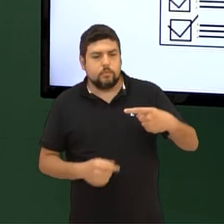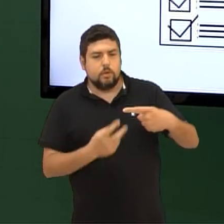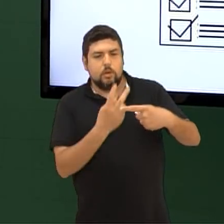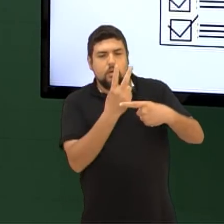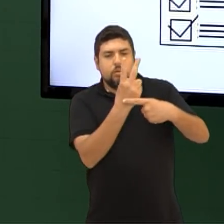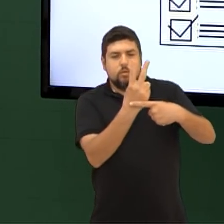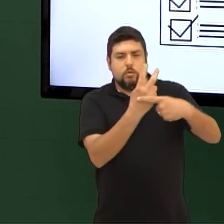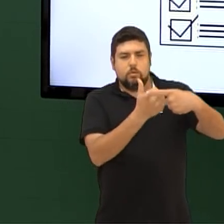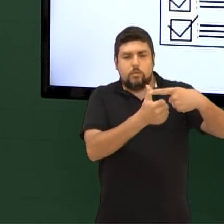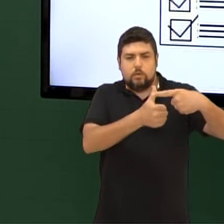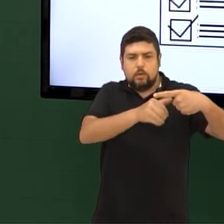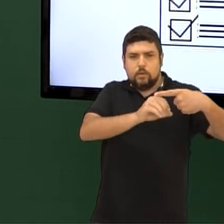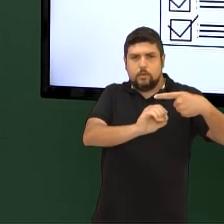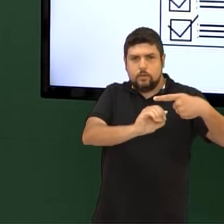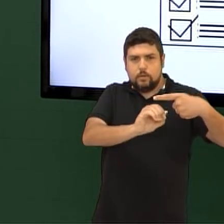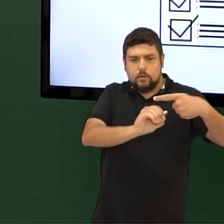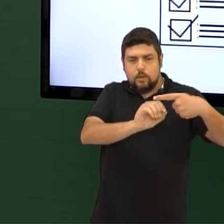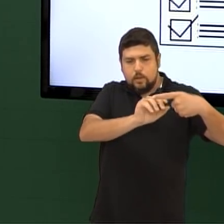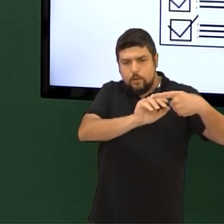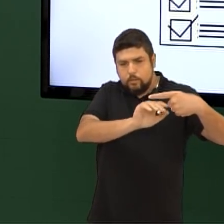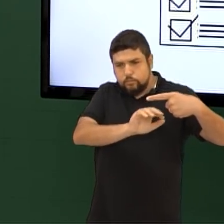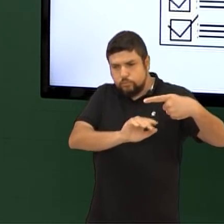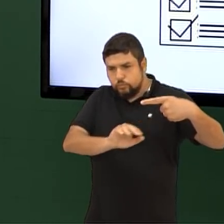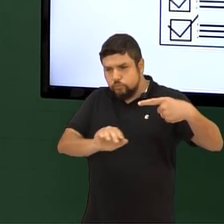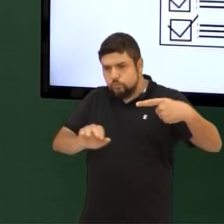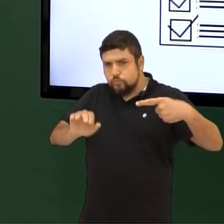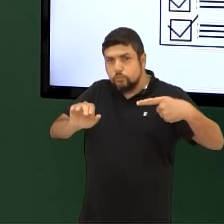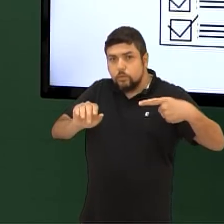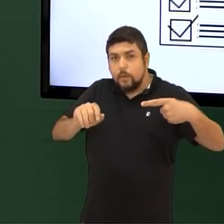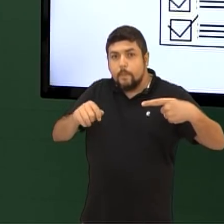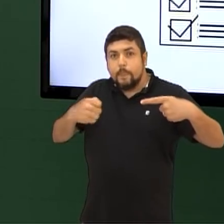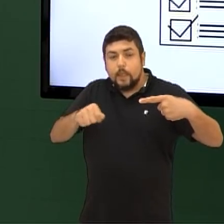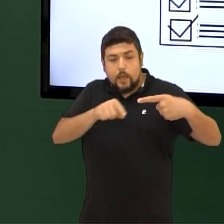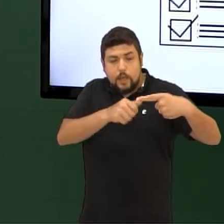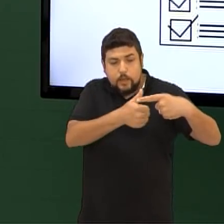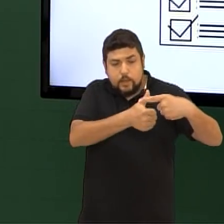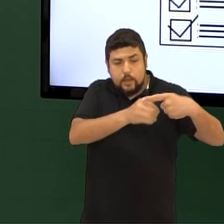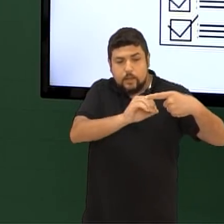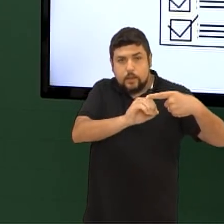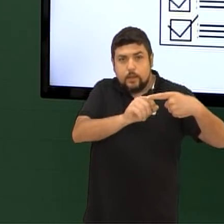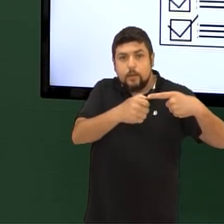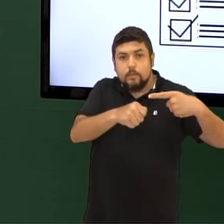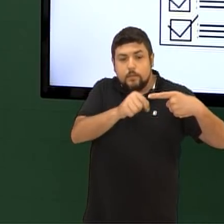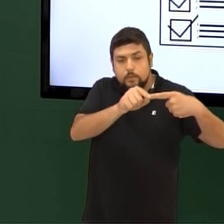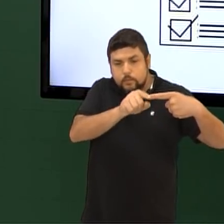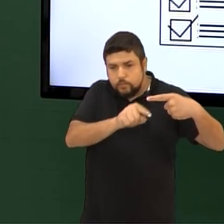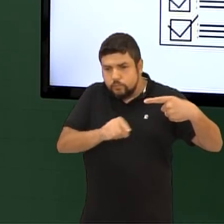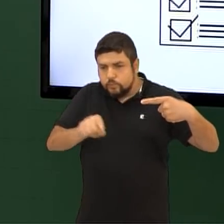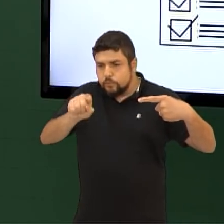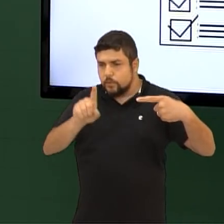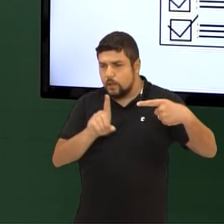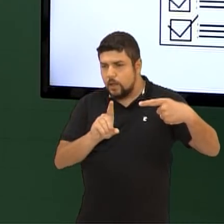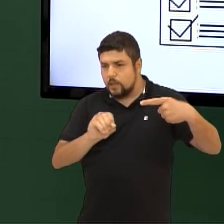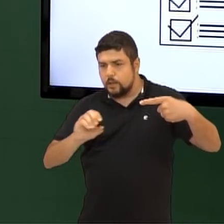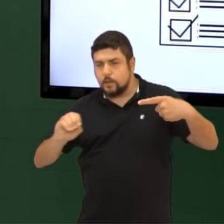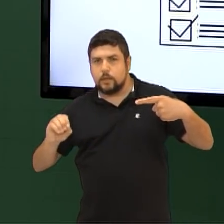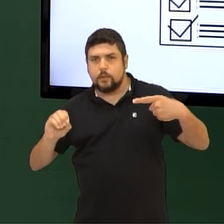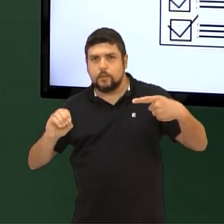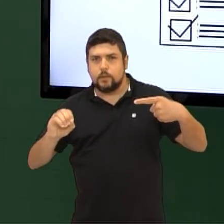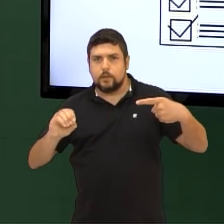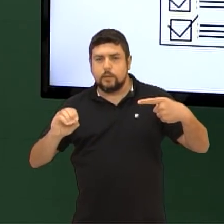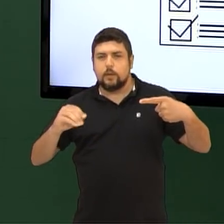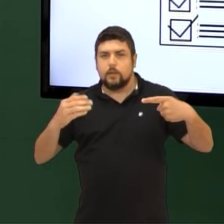mais próximo do numerador e denominador, tratando-se de uma fração equivalente, para que ele chegue mais próximo